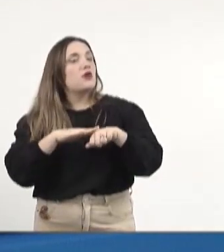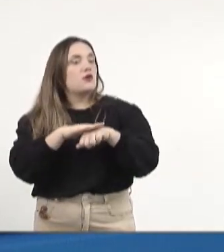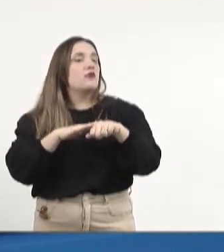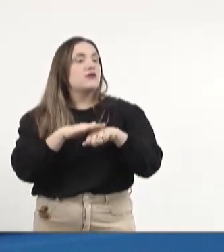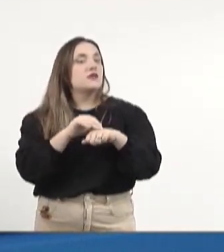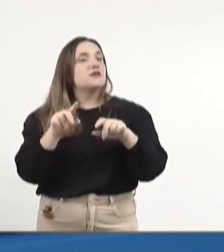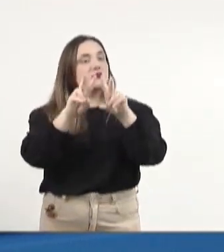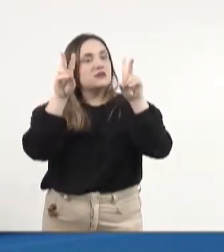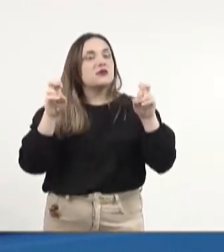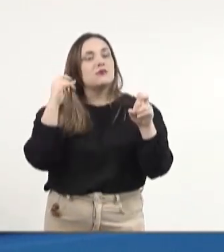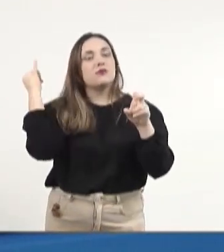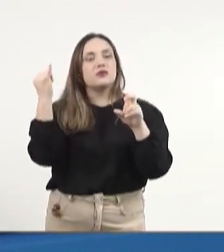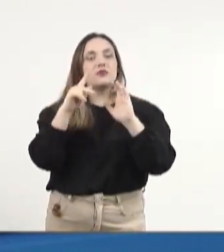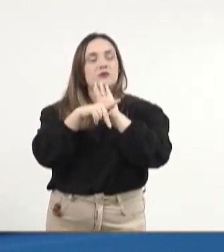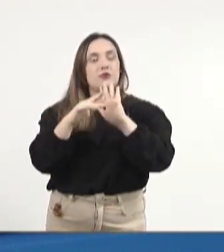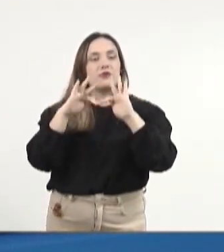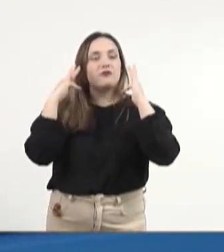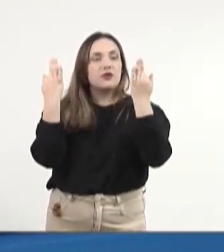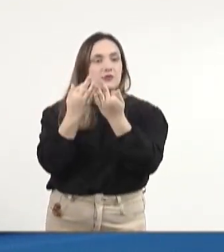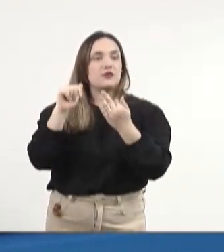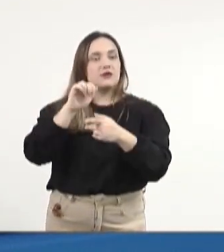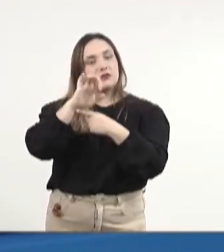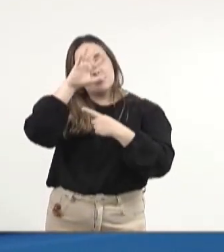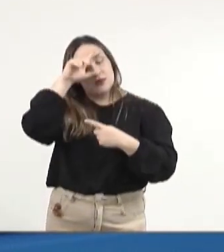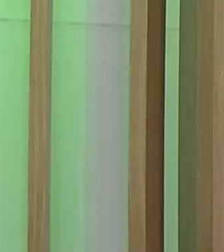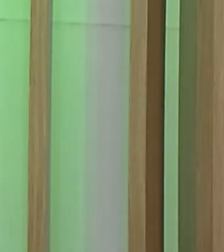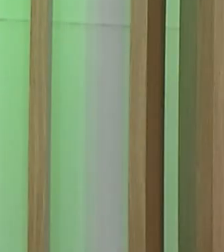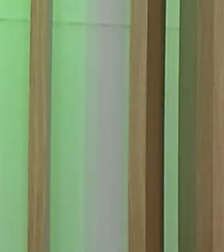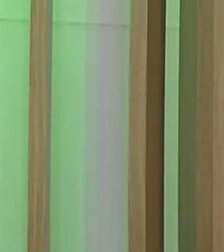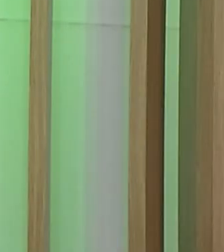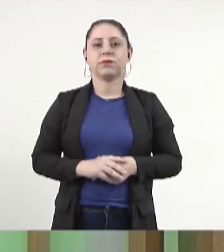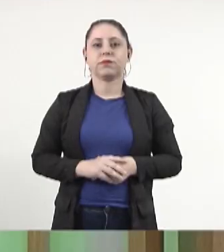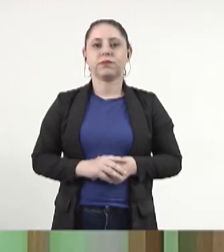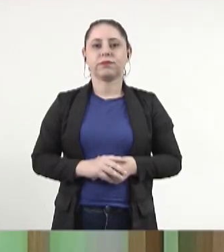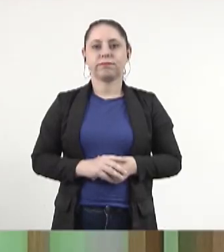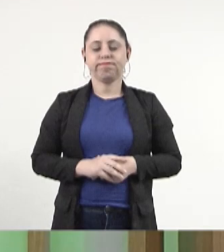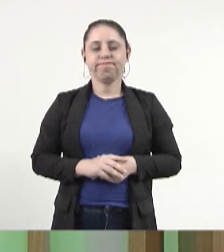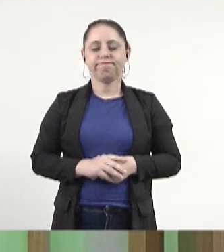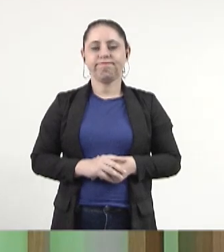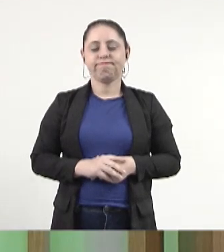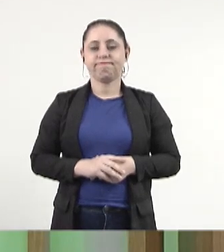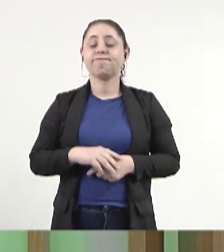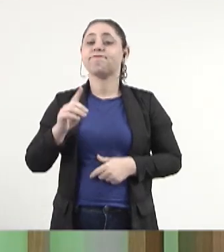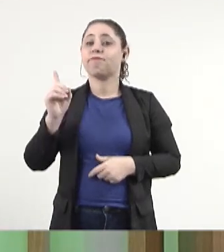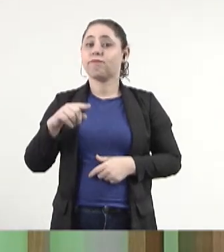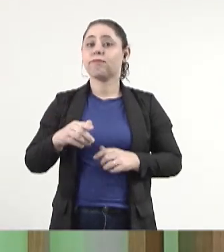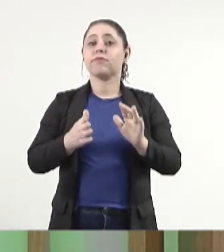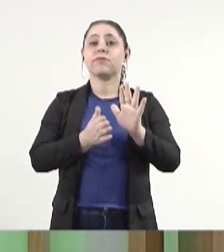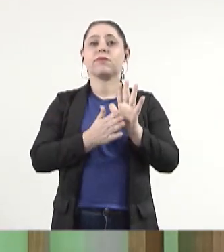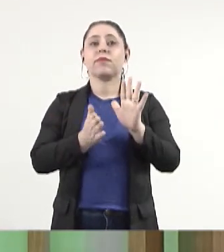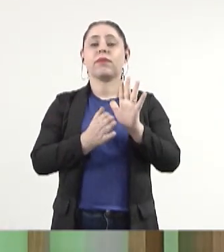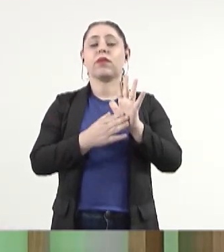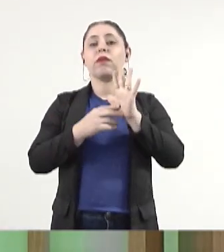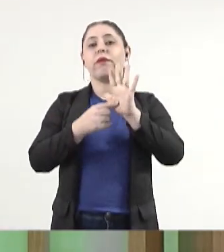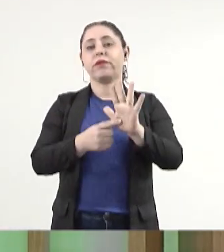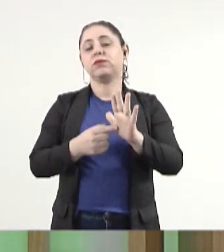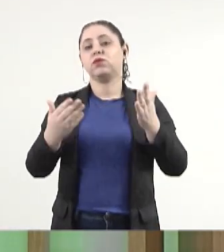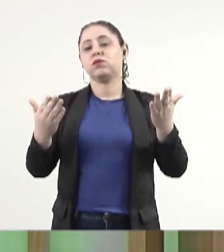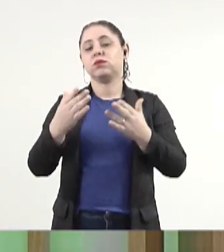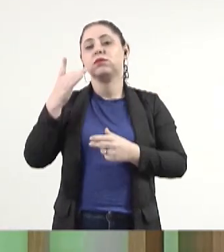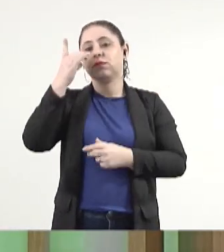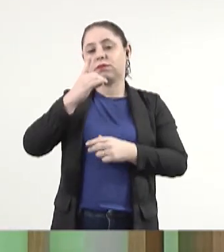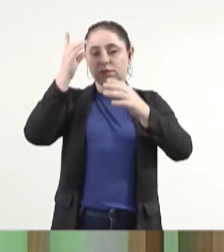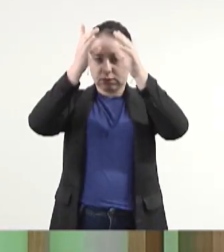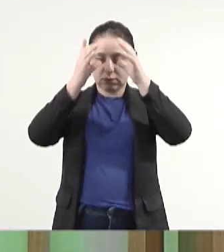para as famílias do Brasil como um todo, mas em especial do Mato Grosso do Sul. Essas então as proposições apresentadas pelo